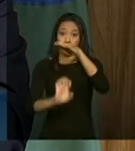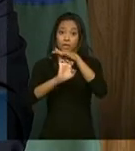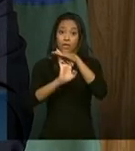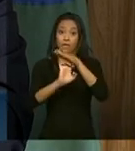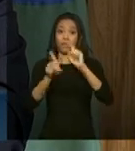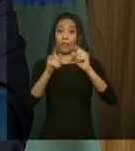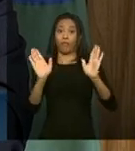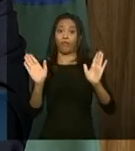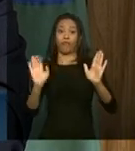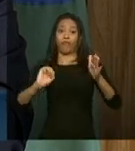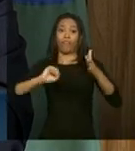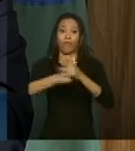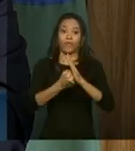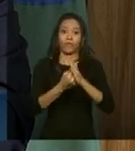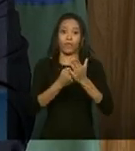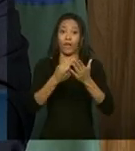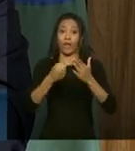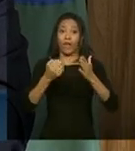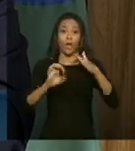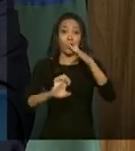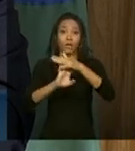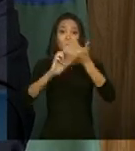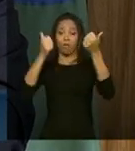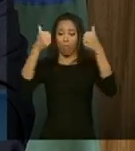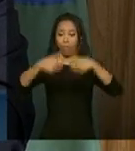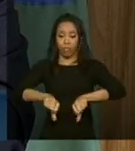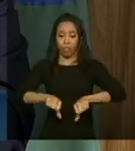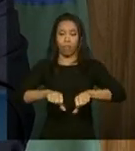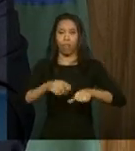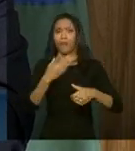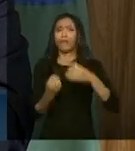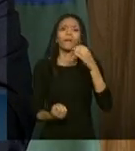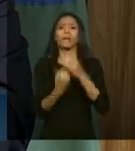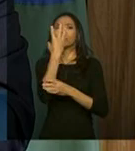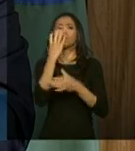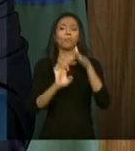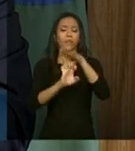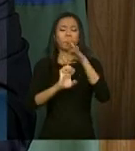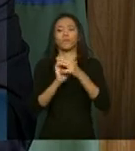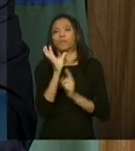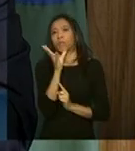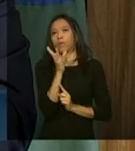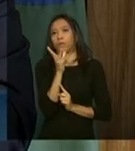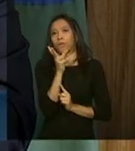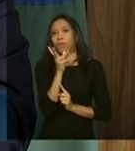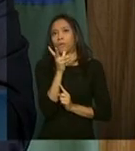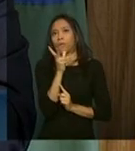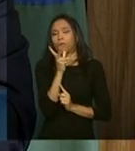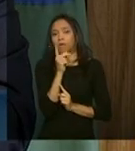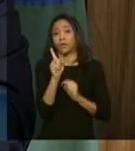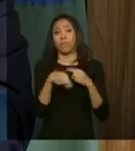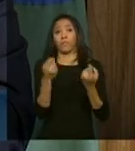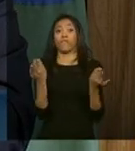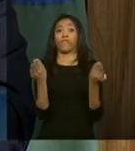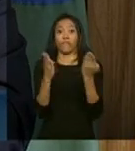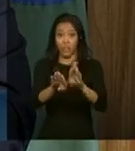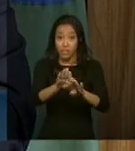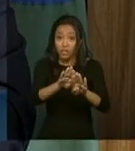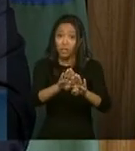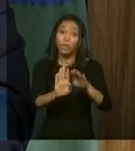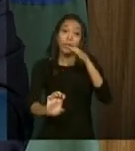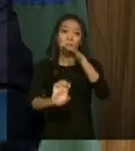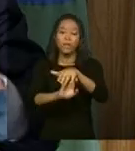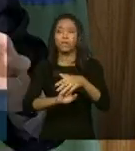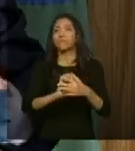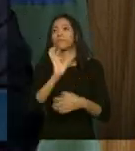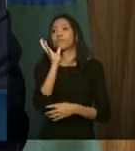nisso bastante, porque é um absurdo o tempo que a gente gasta para criar uma empresa e é quase missão impossível fechar uma empresa. Como é que a gente resolve essa